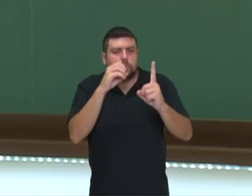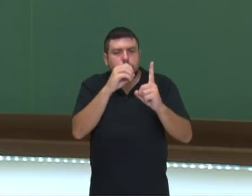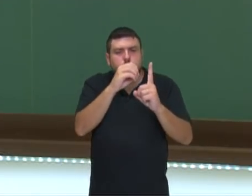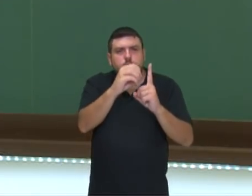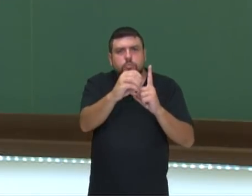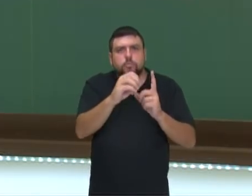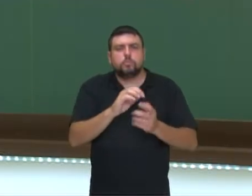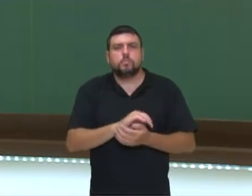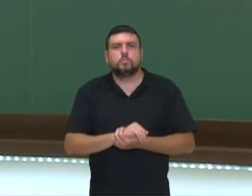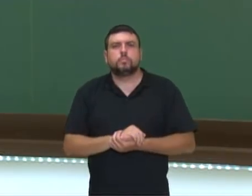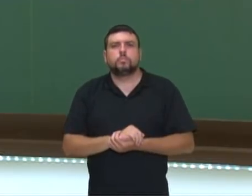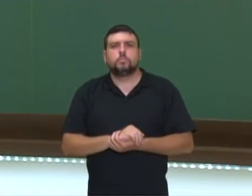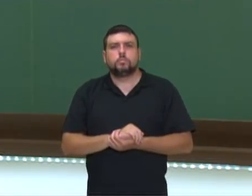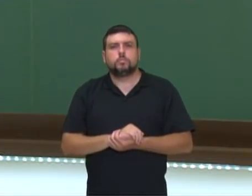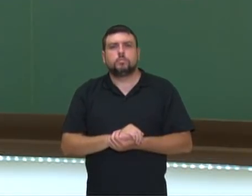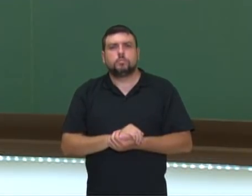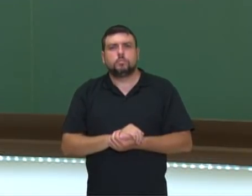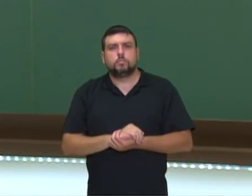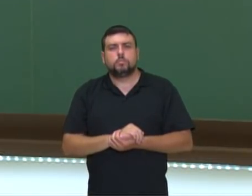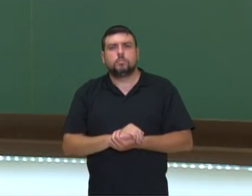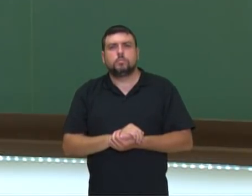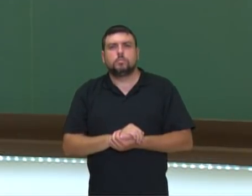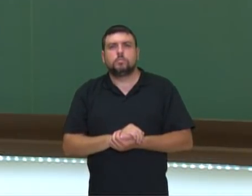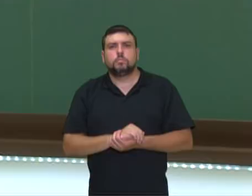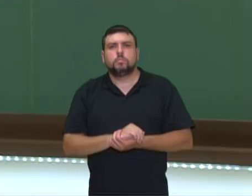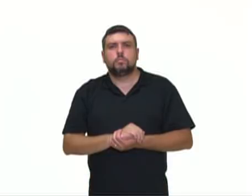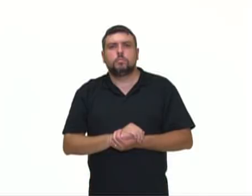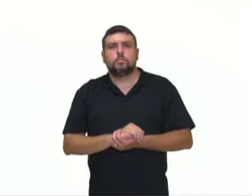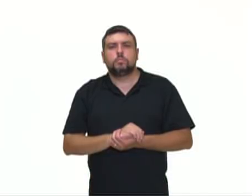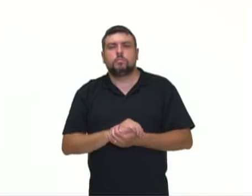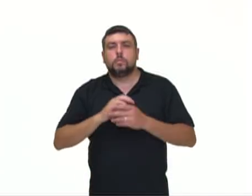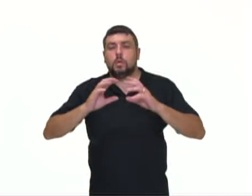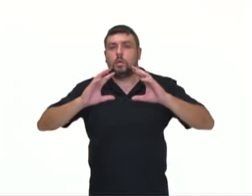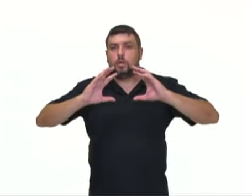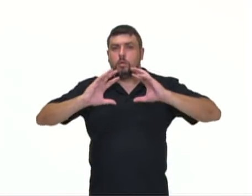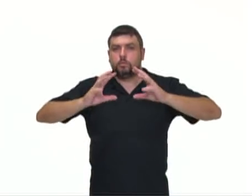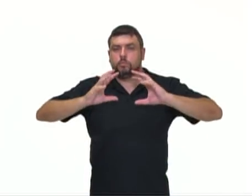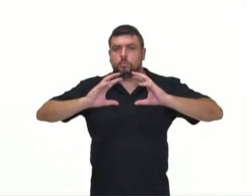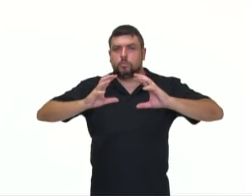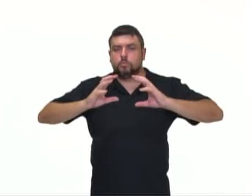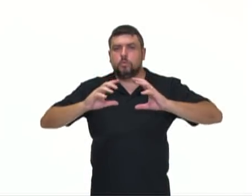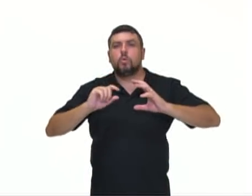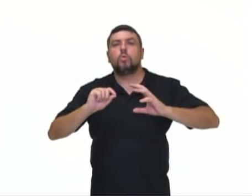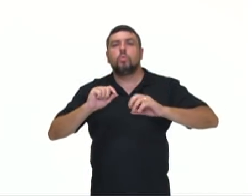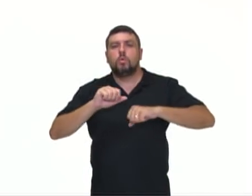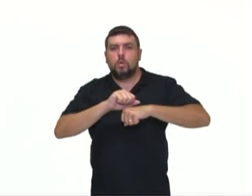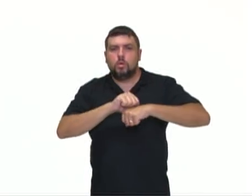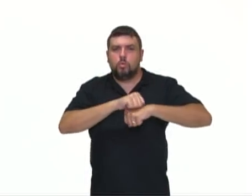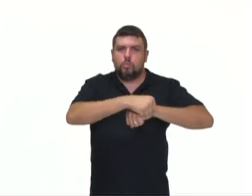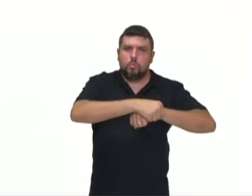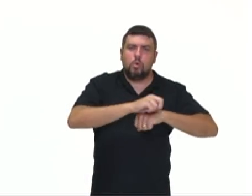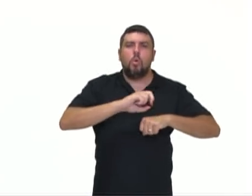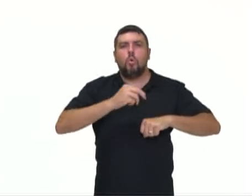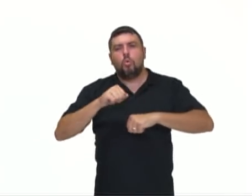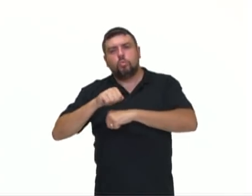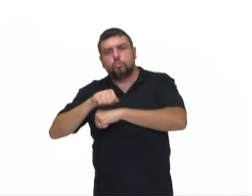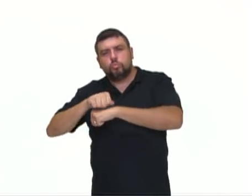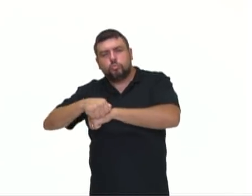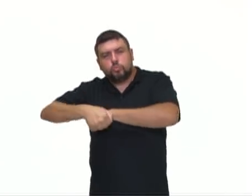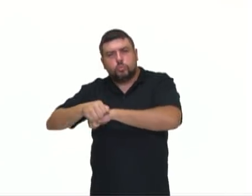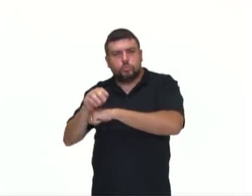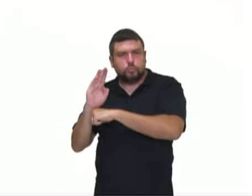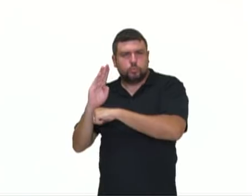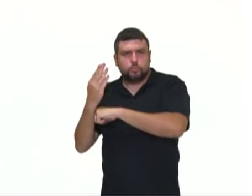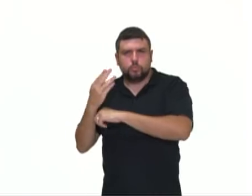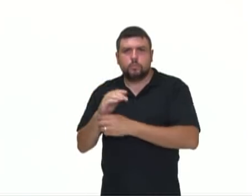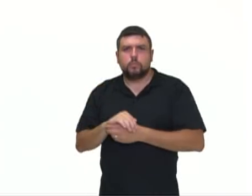jogada. A bola é empregada nas partidas de voleibol, é composta por couro ou couro sintético, em média aproximadamente